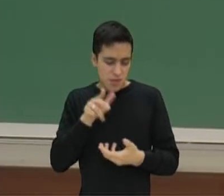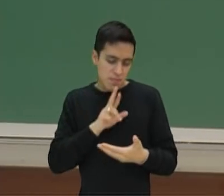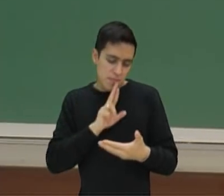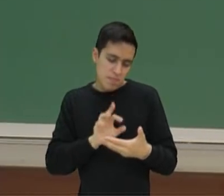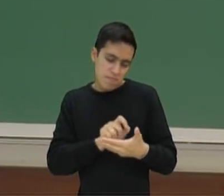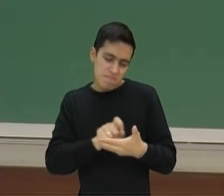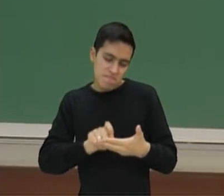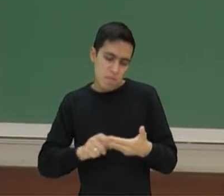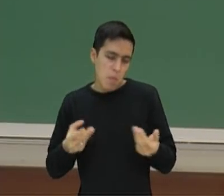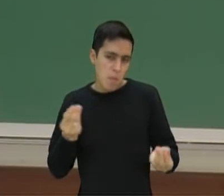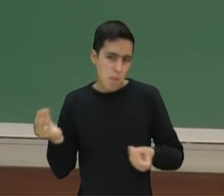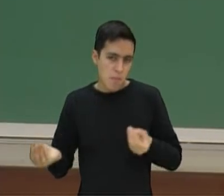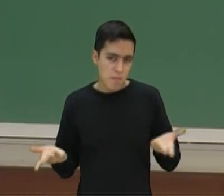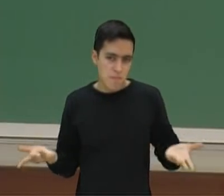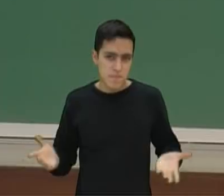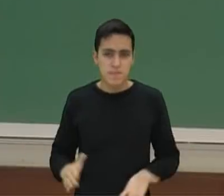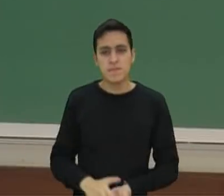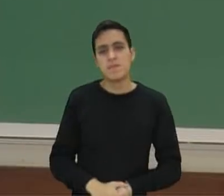a resposta.